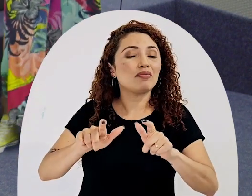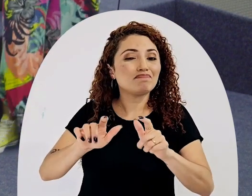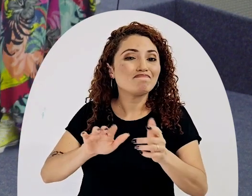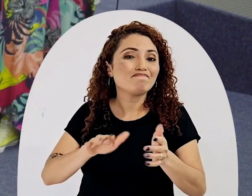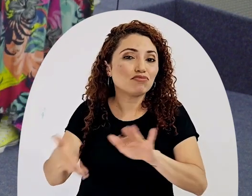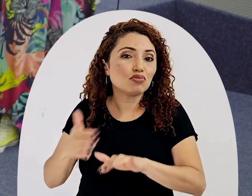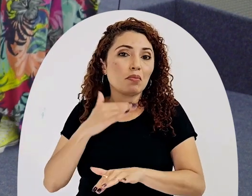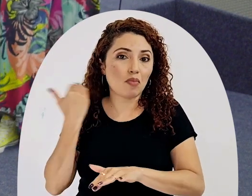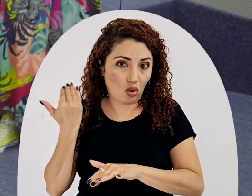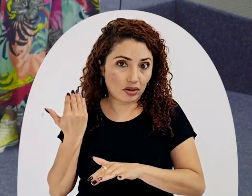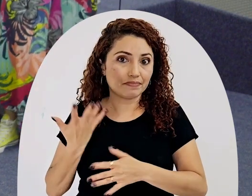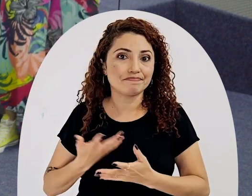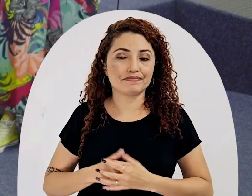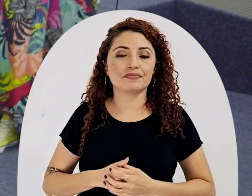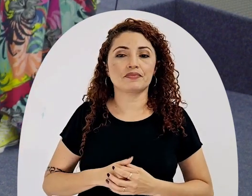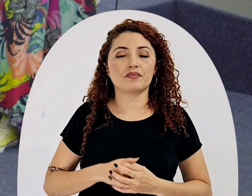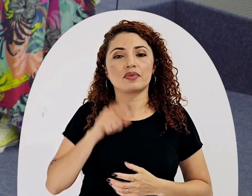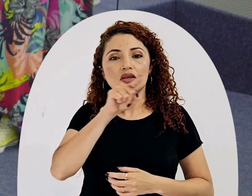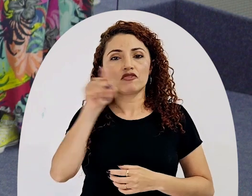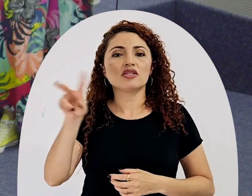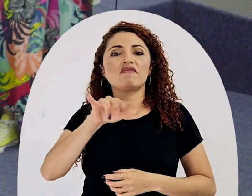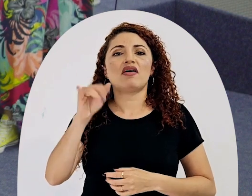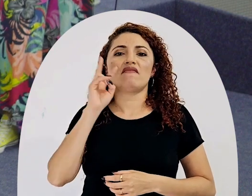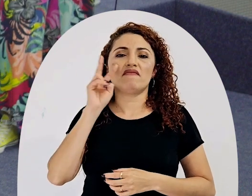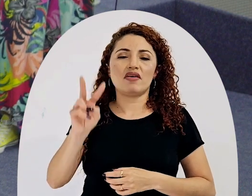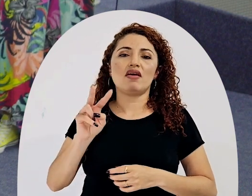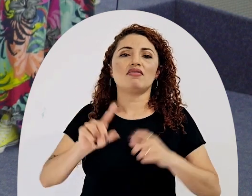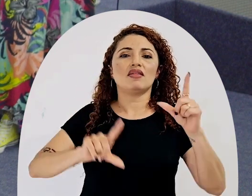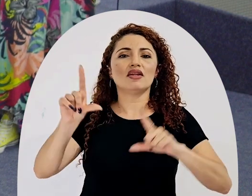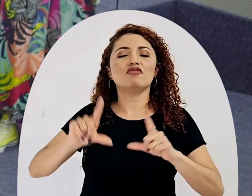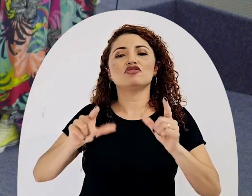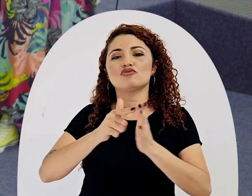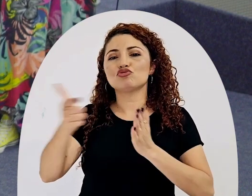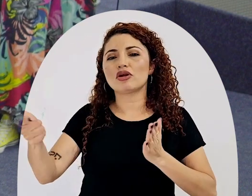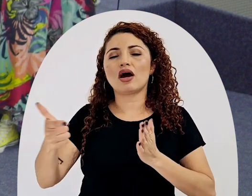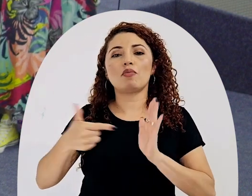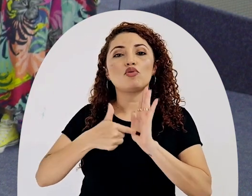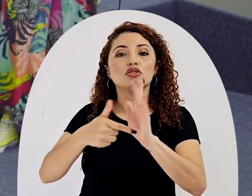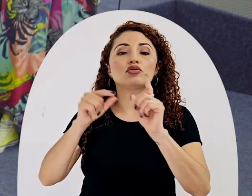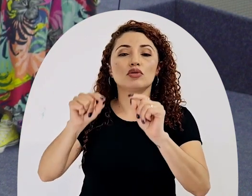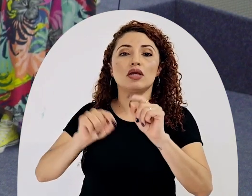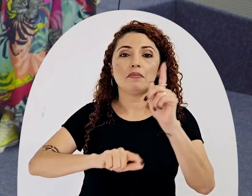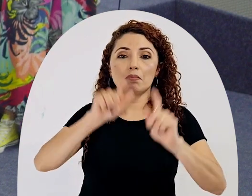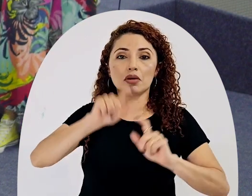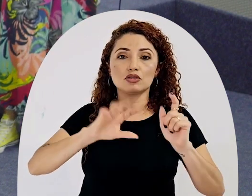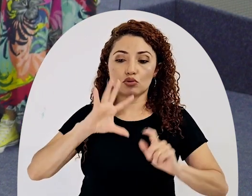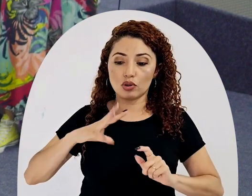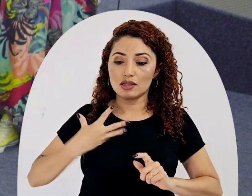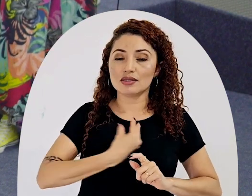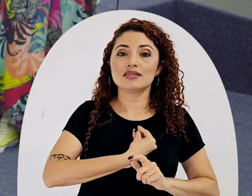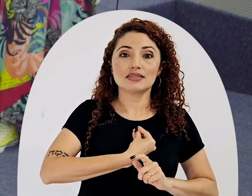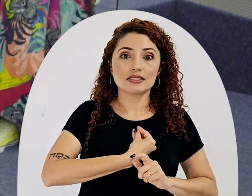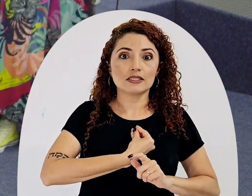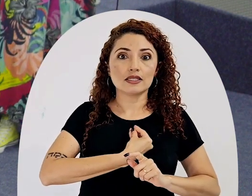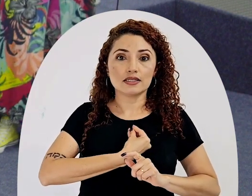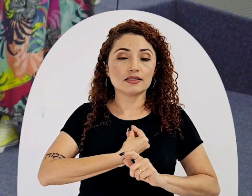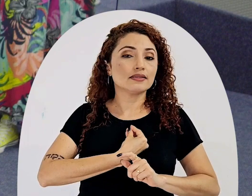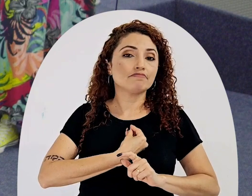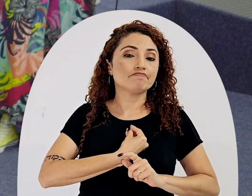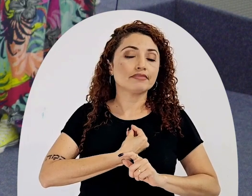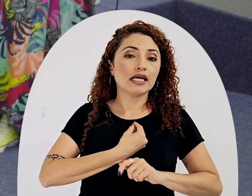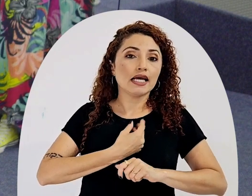Direto, vocês vão ver nos jornais, pessoas trans sendo tiradas de banheiros públicos, só porque elas